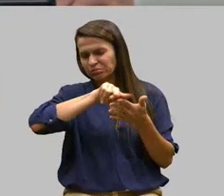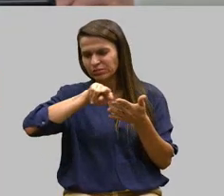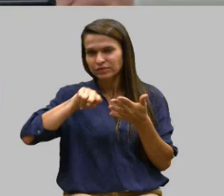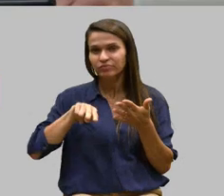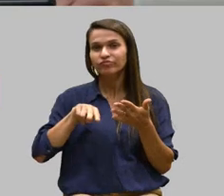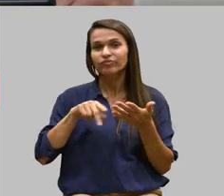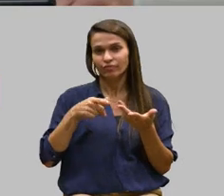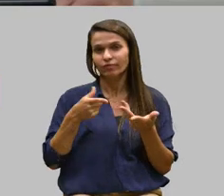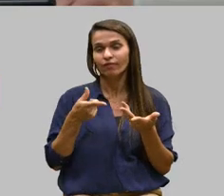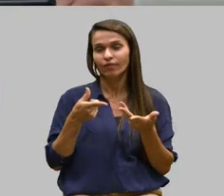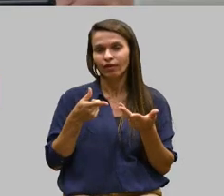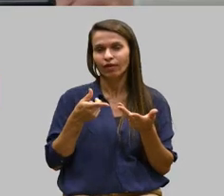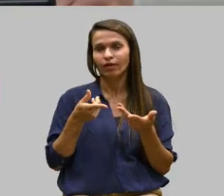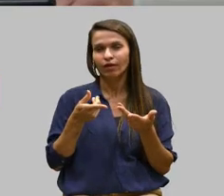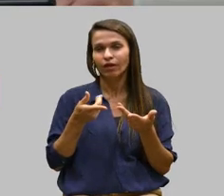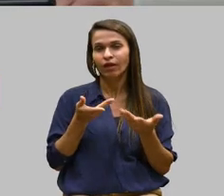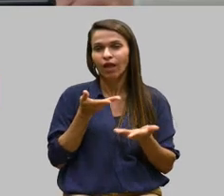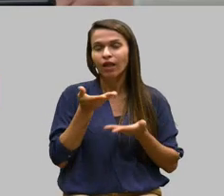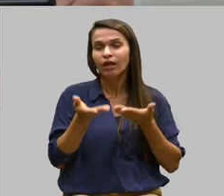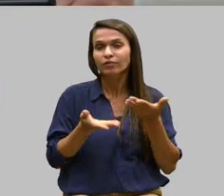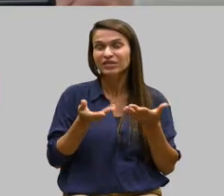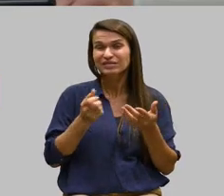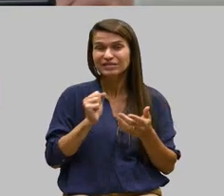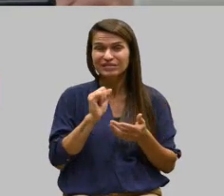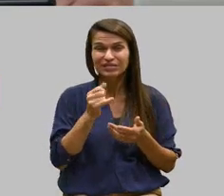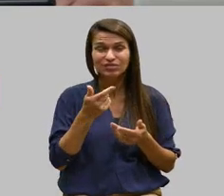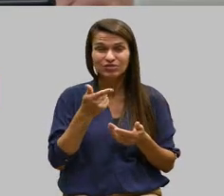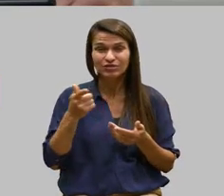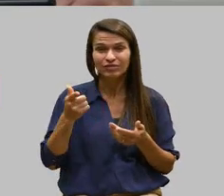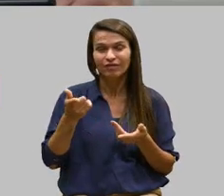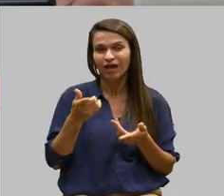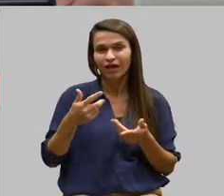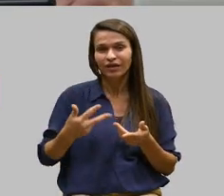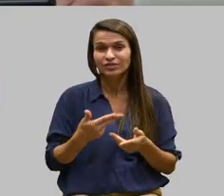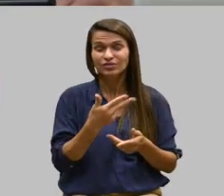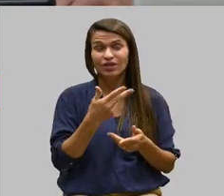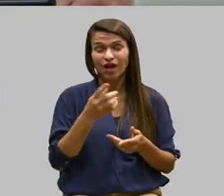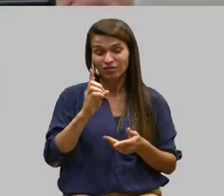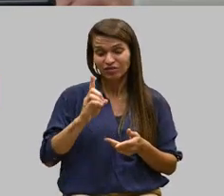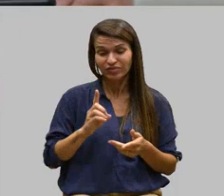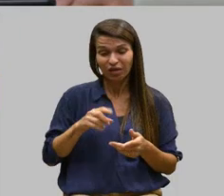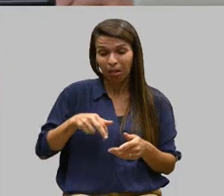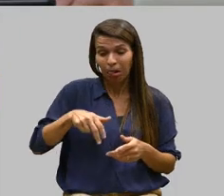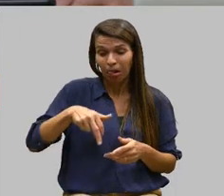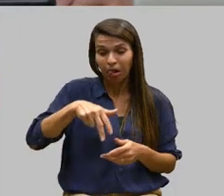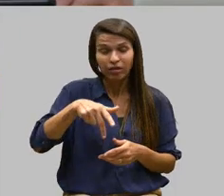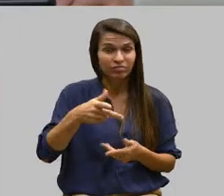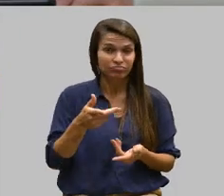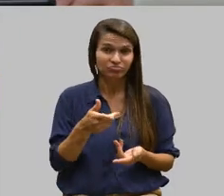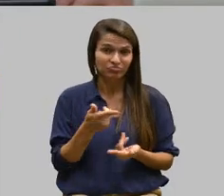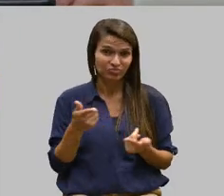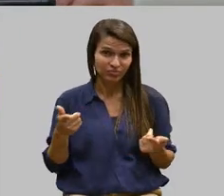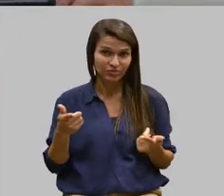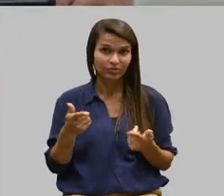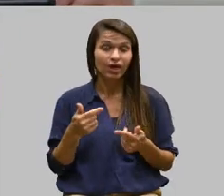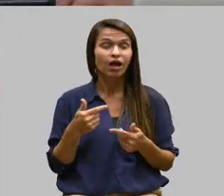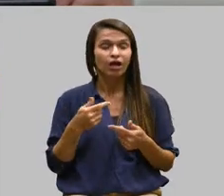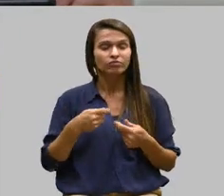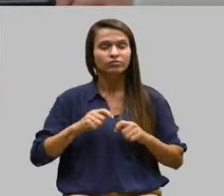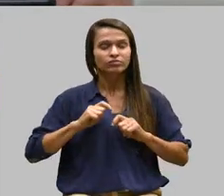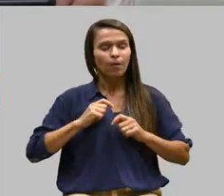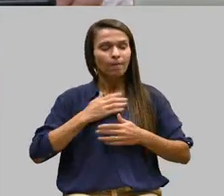lose então se você não fizer aquela cirurgia não vai andar então era para mim muito prazeroso